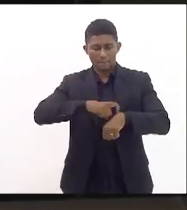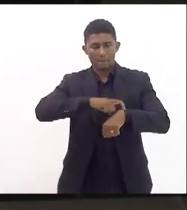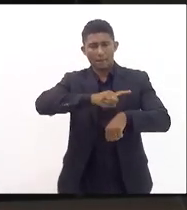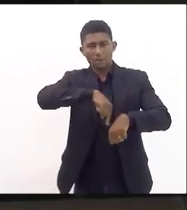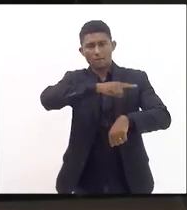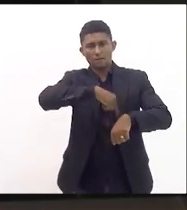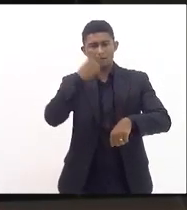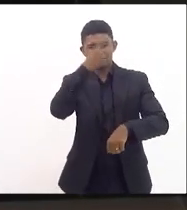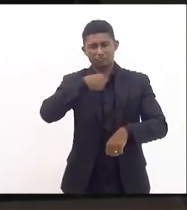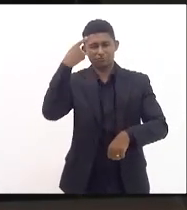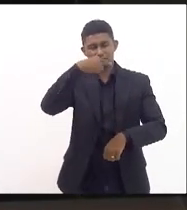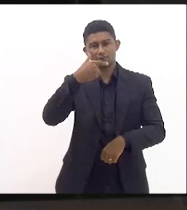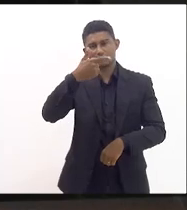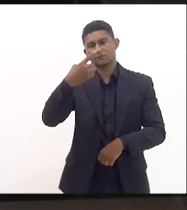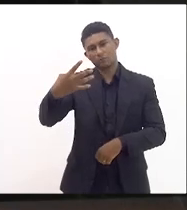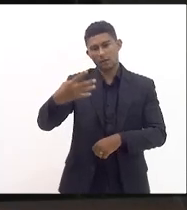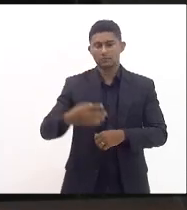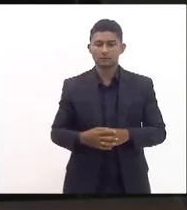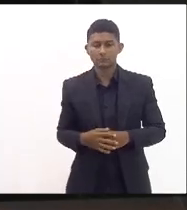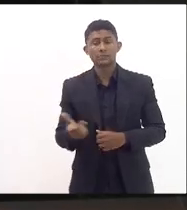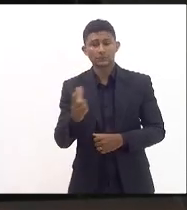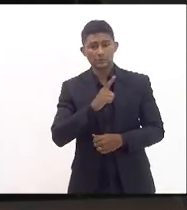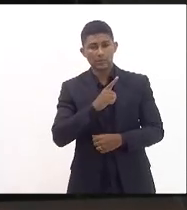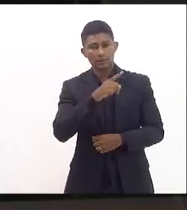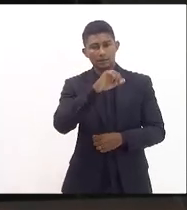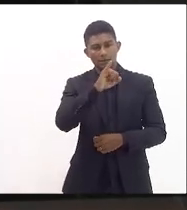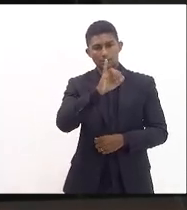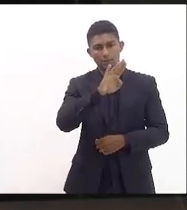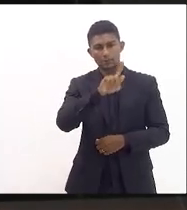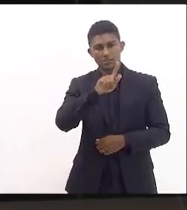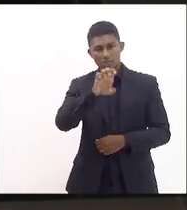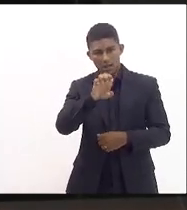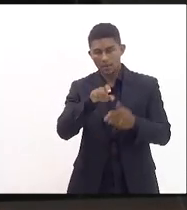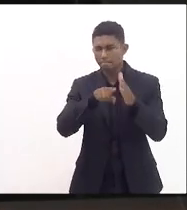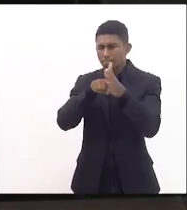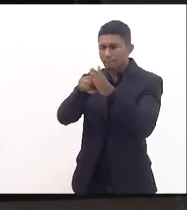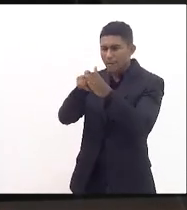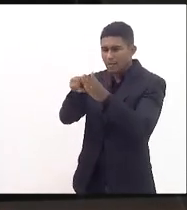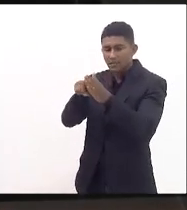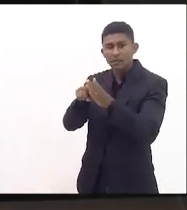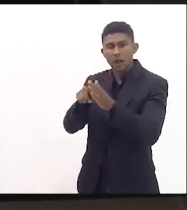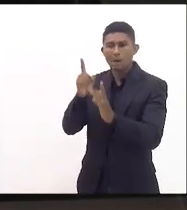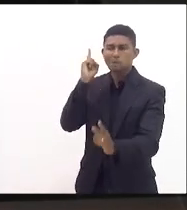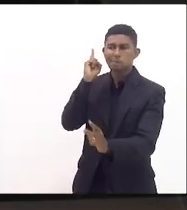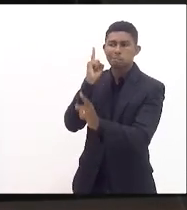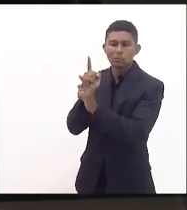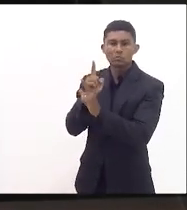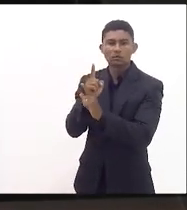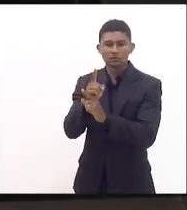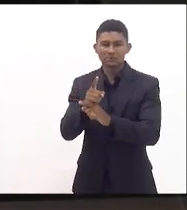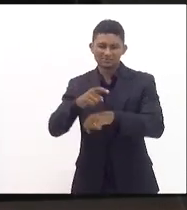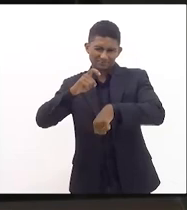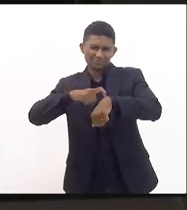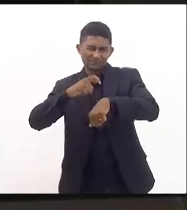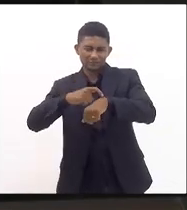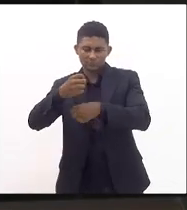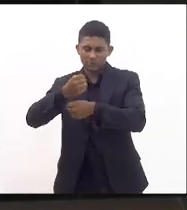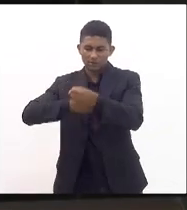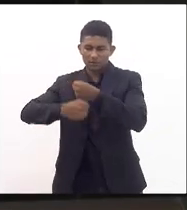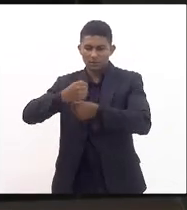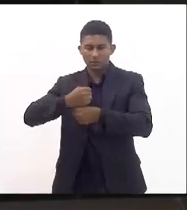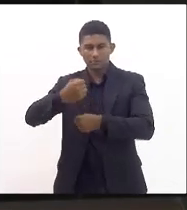horas. Há uma pesquisa do IBGE que diz que, nesse recorte temporal entre 2011